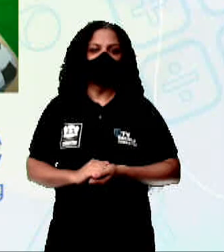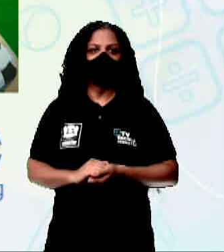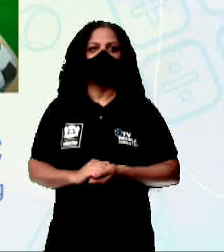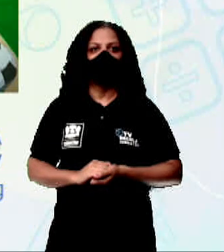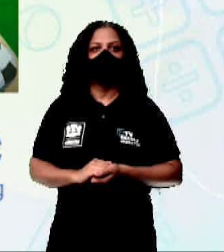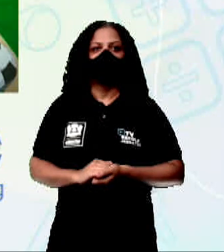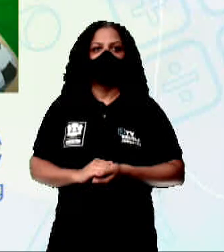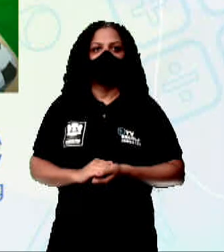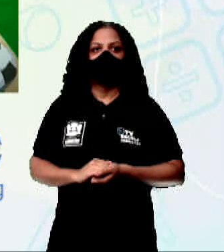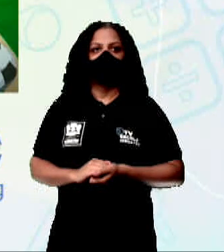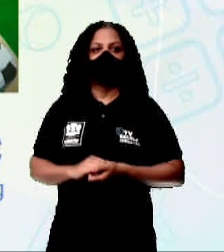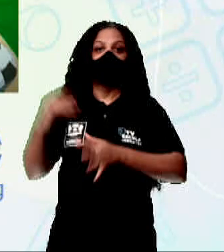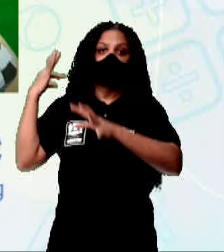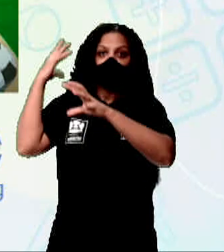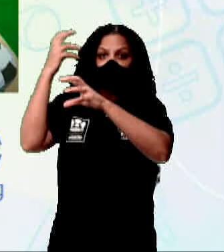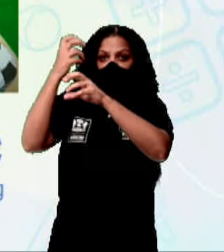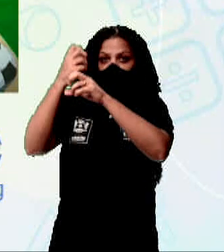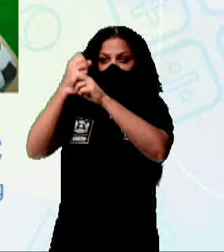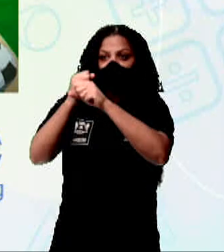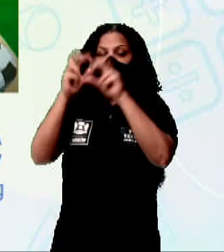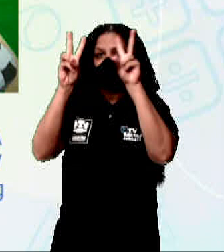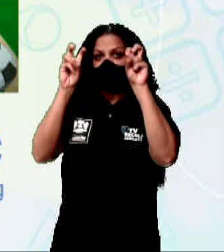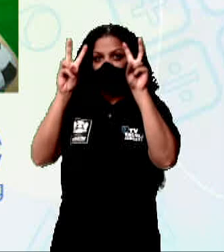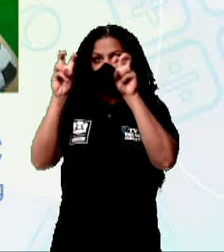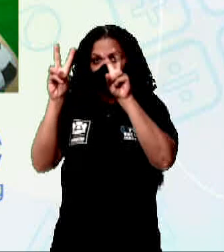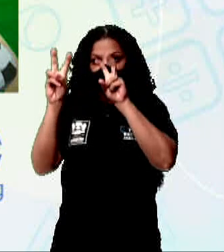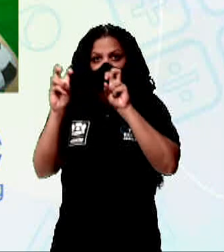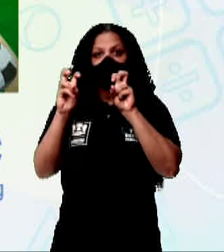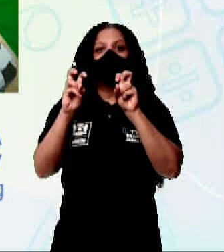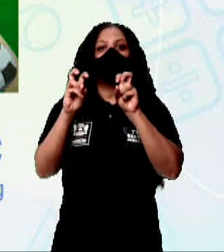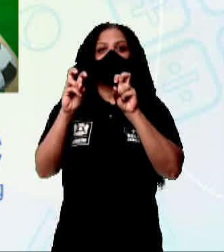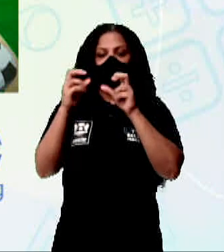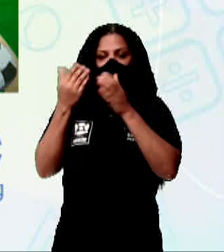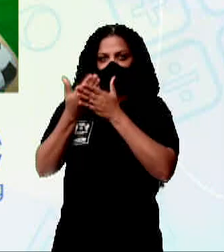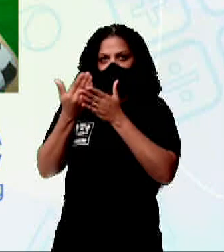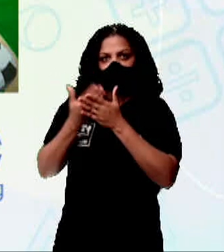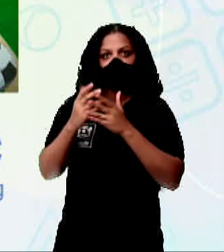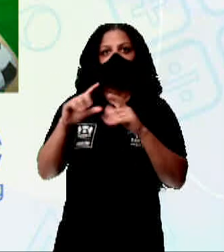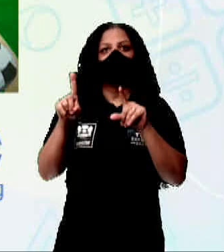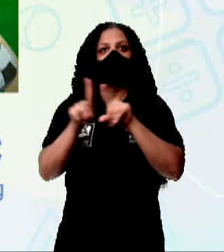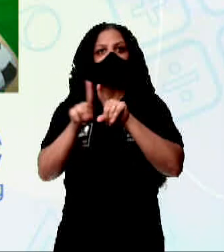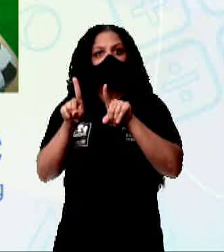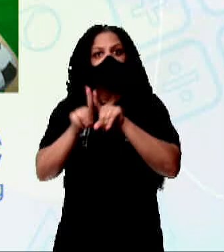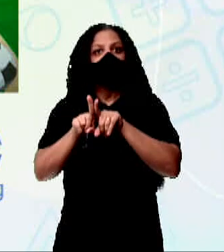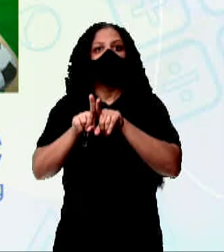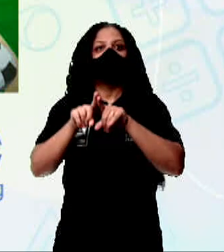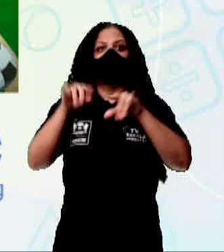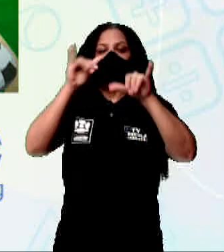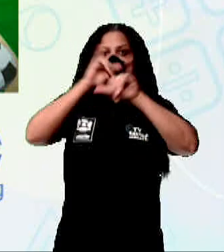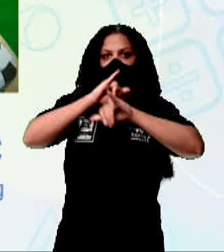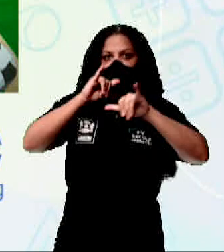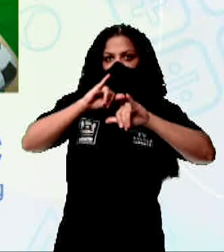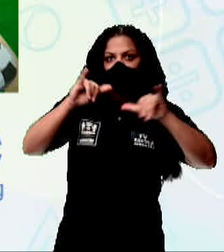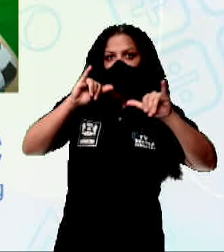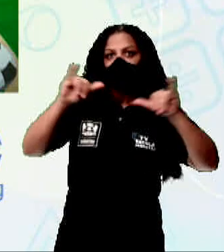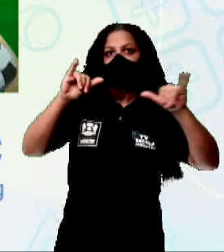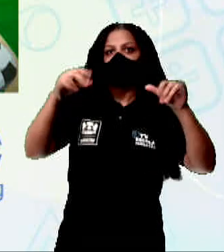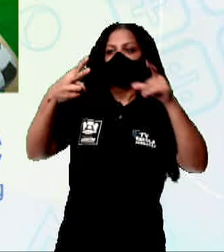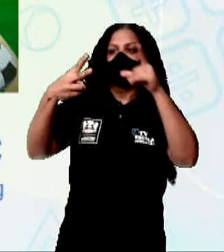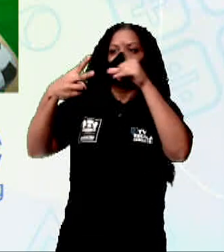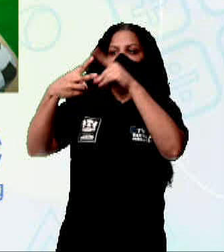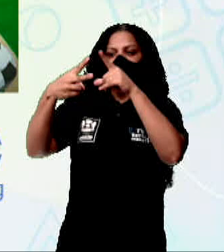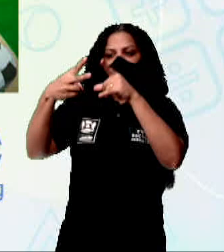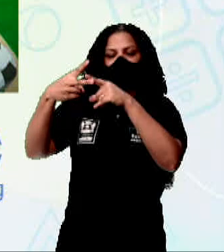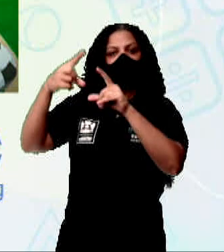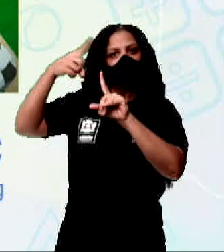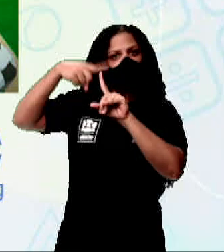Revisão dos principais pontos estudados. Publicidade e propaganda. Lembra que eu falei que há uma diferença de propaganda e publicidade?